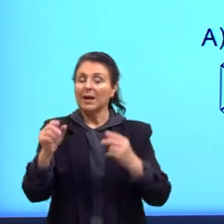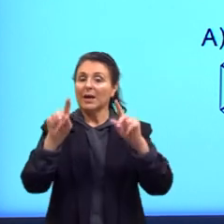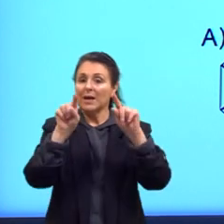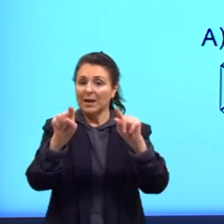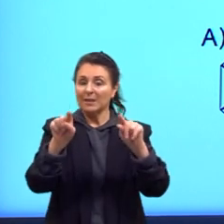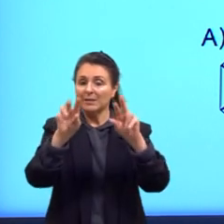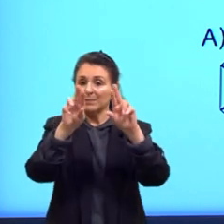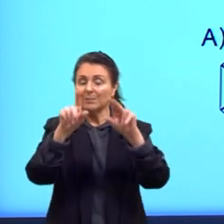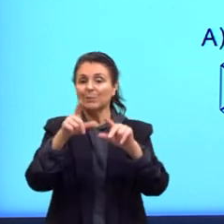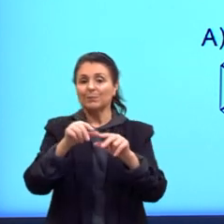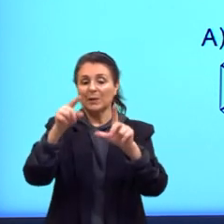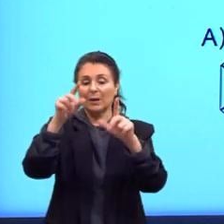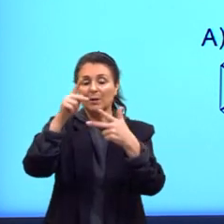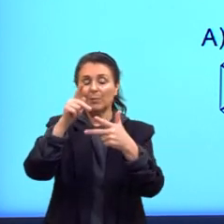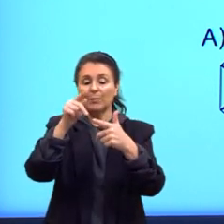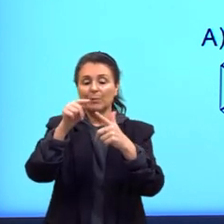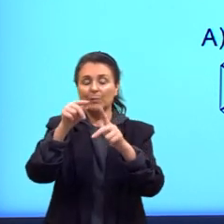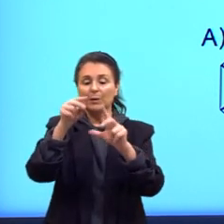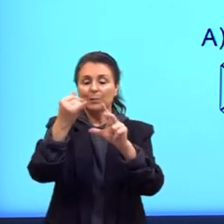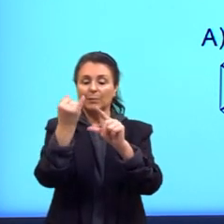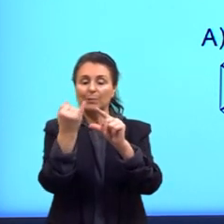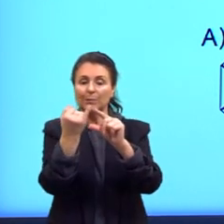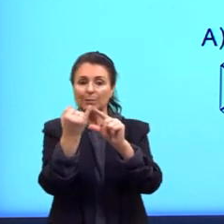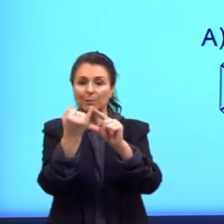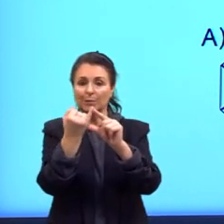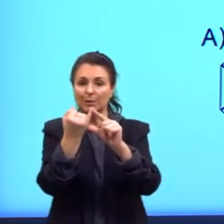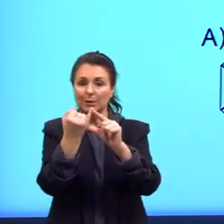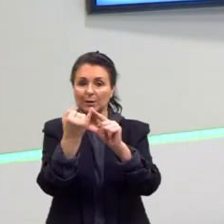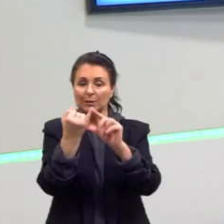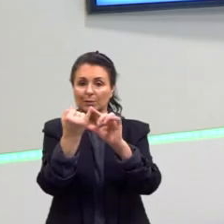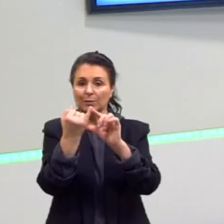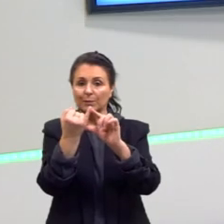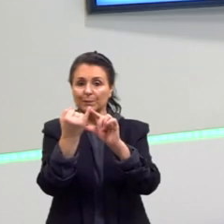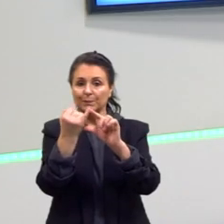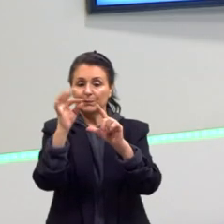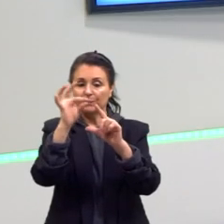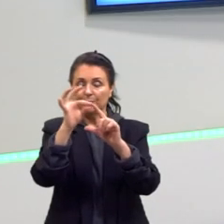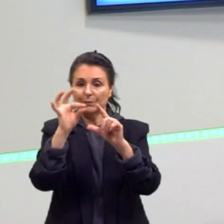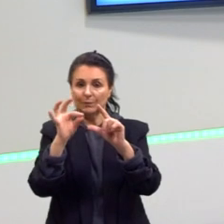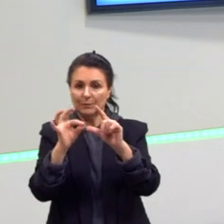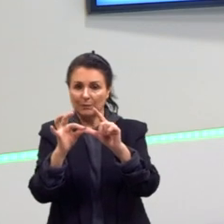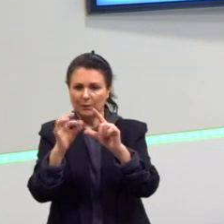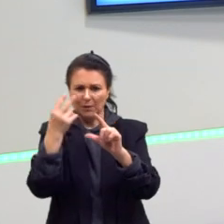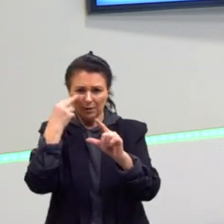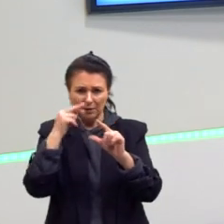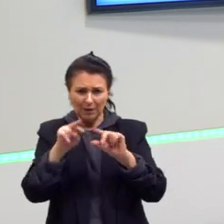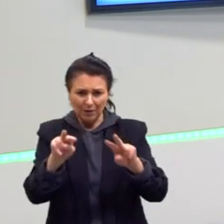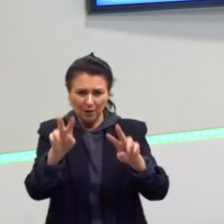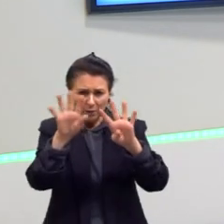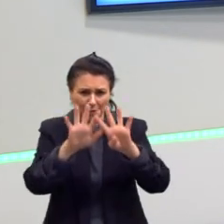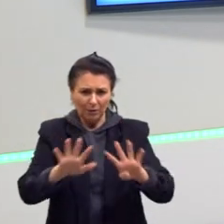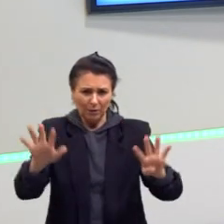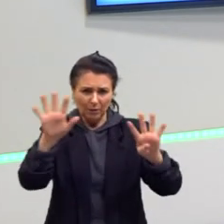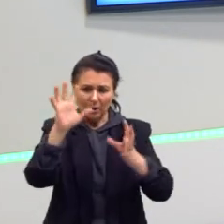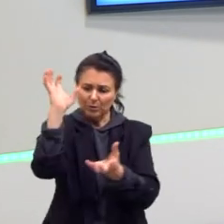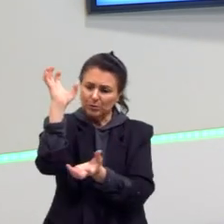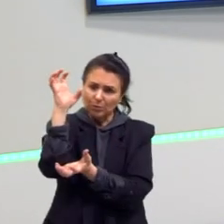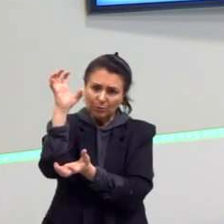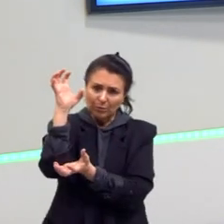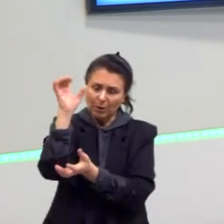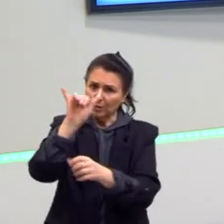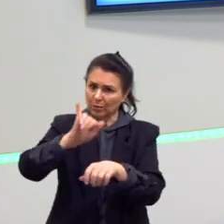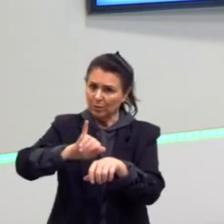chamado de hexágono regular conseguiram entender um pouquinho sobre a projeção seria a sombra do